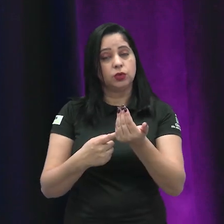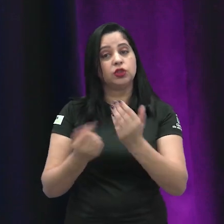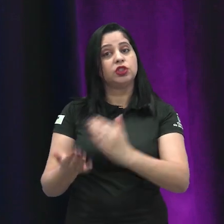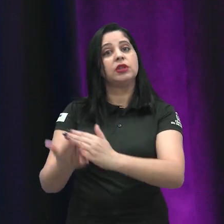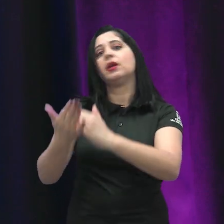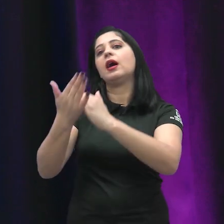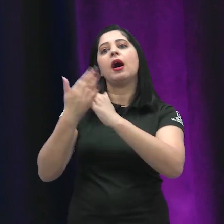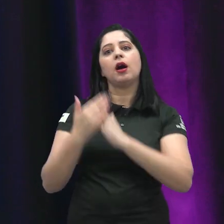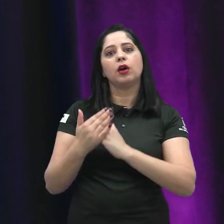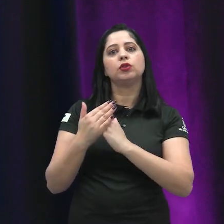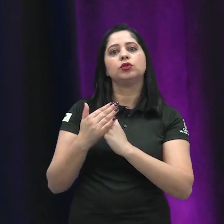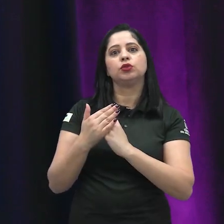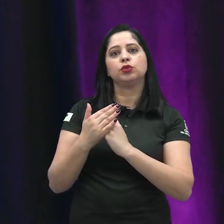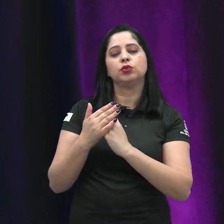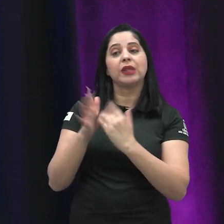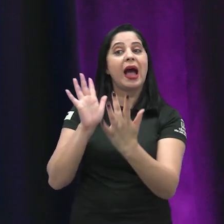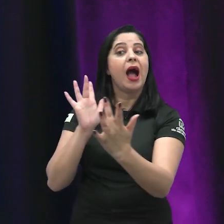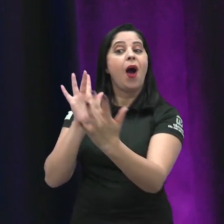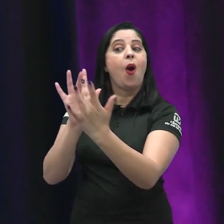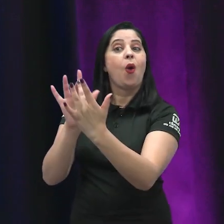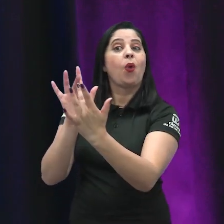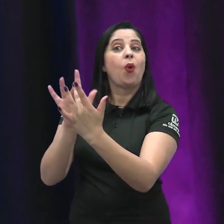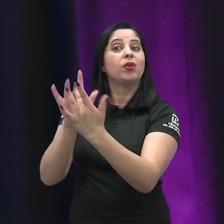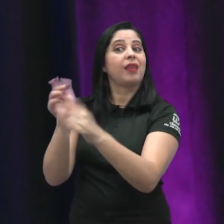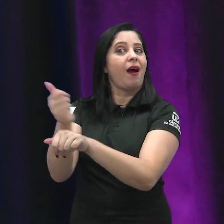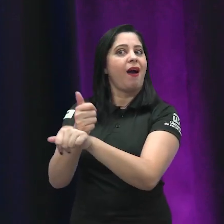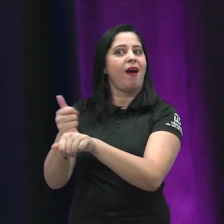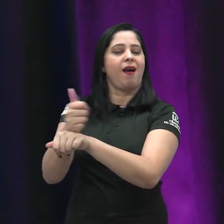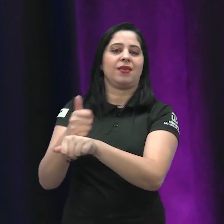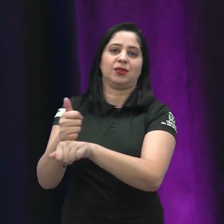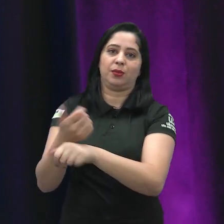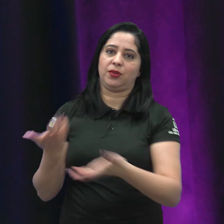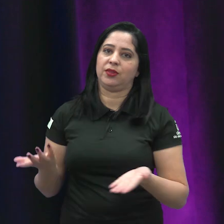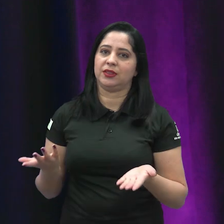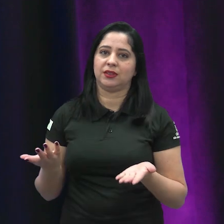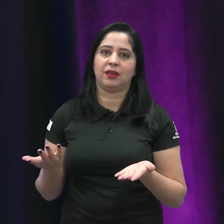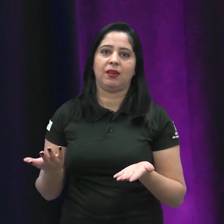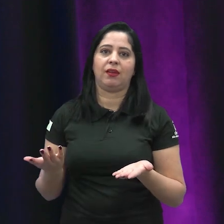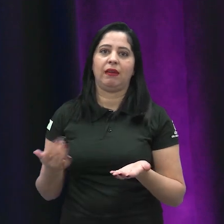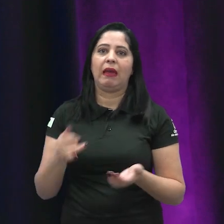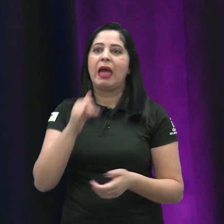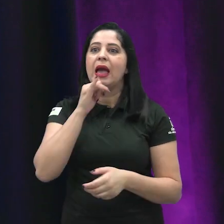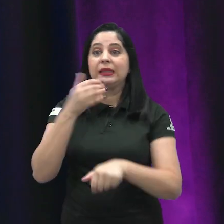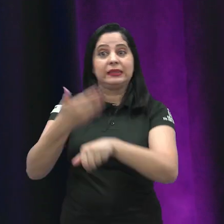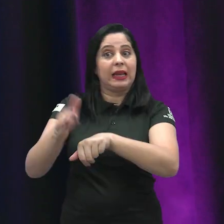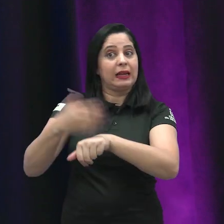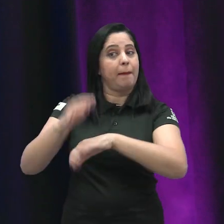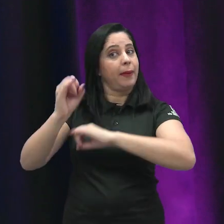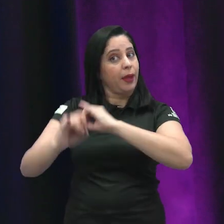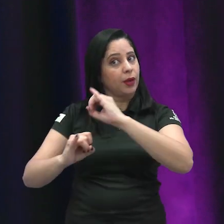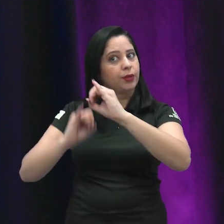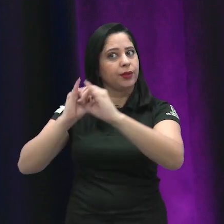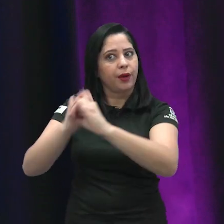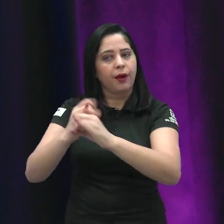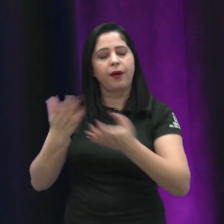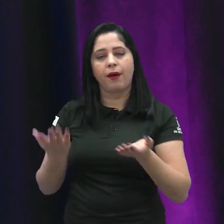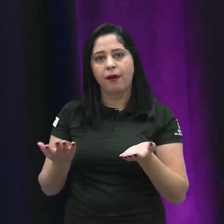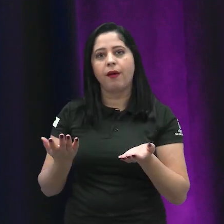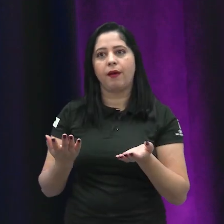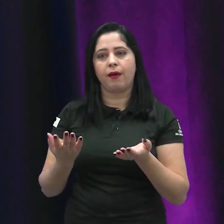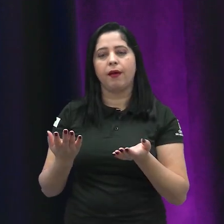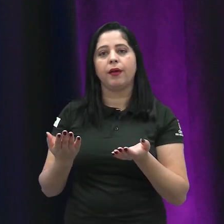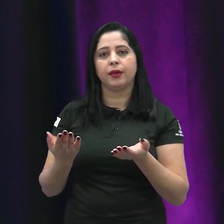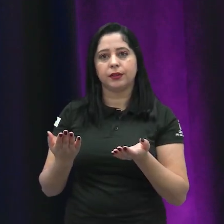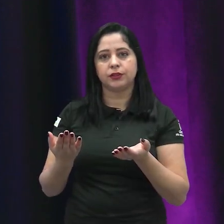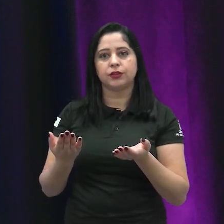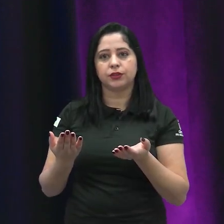de profissionais que muitas vezes a gente não conseguiria ter acesso, Exato. né? Com treinamentos online, né? Para que a